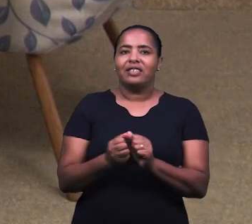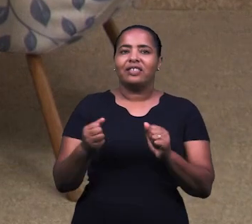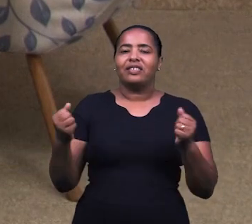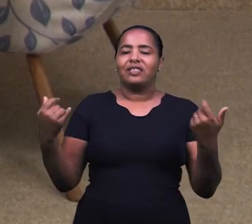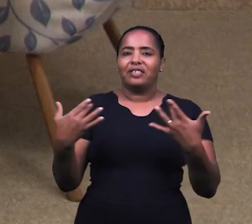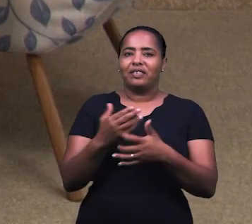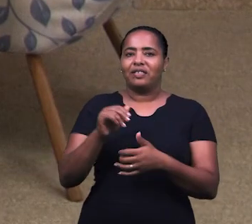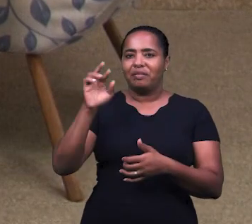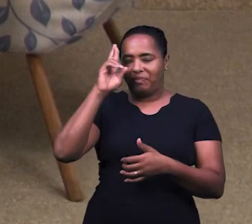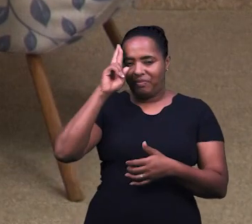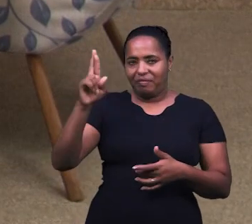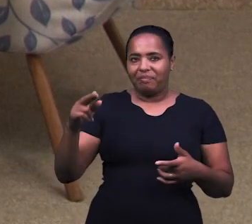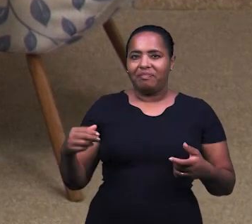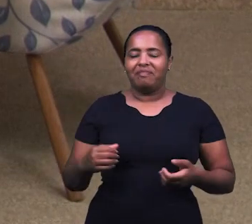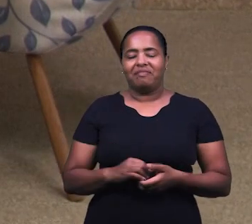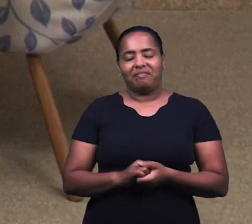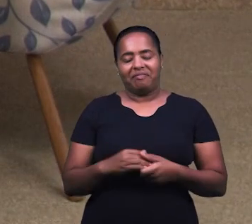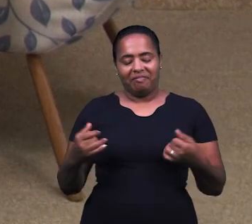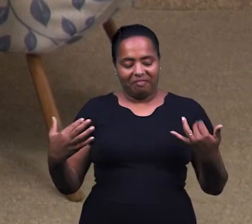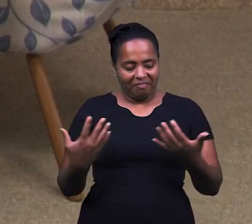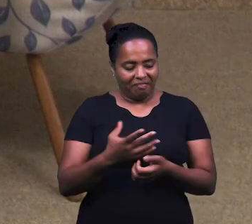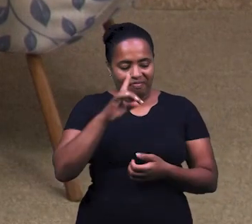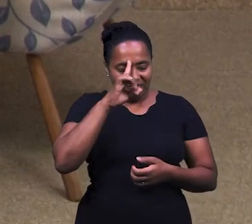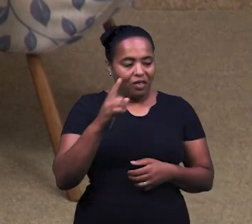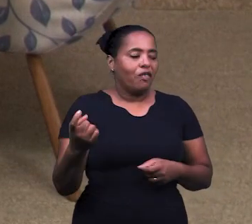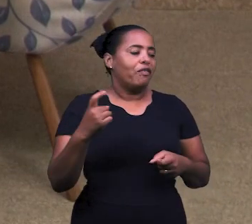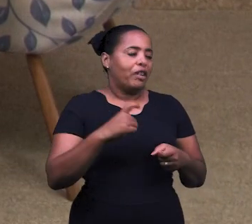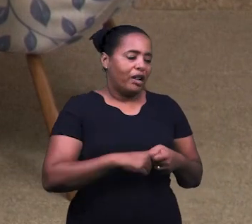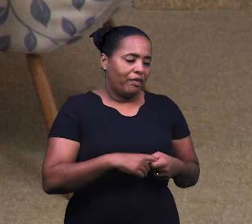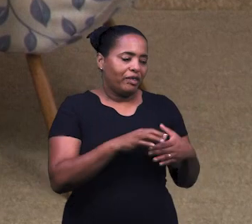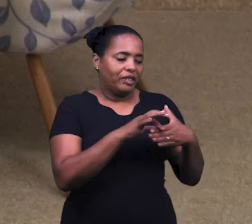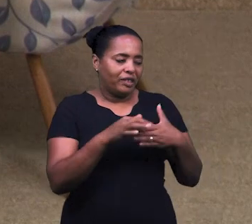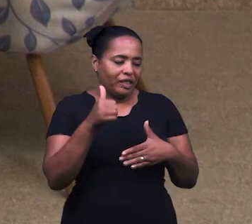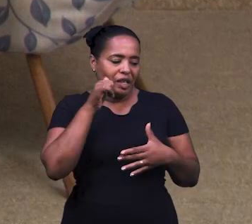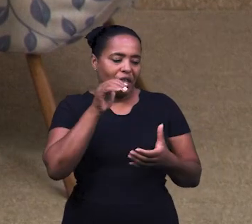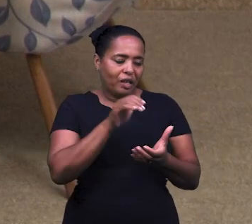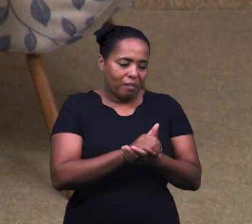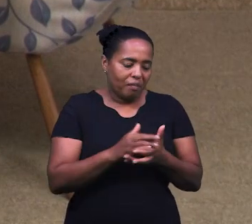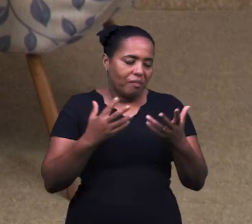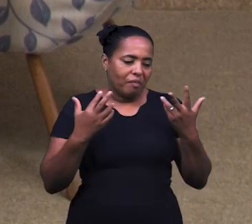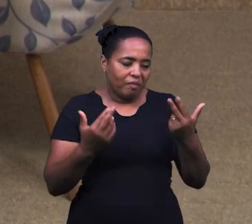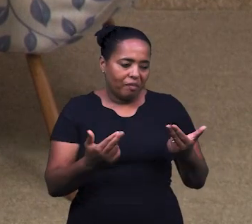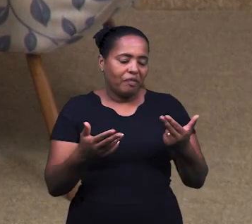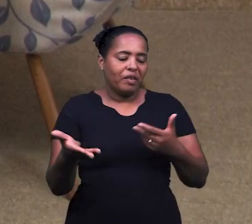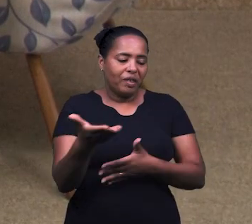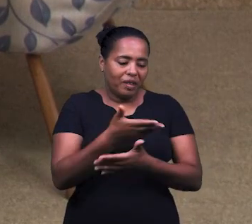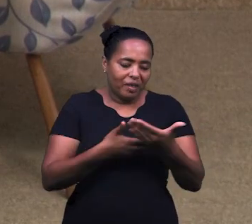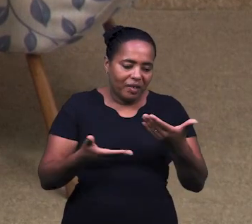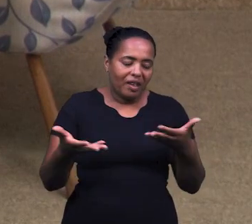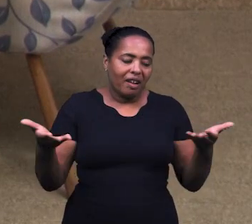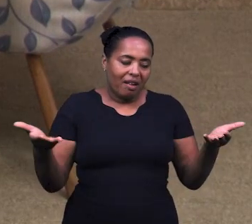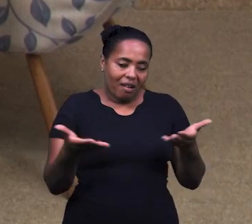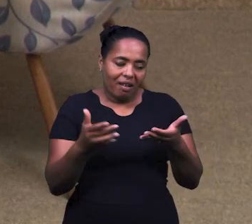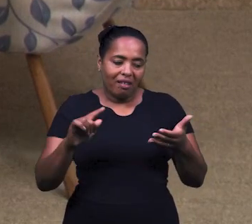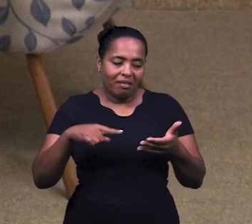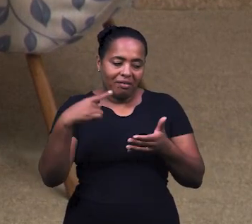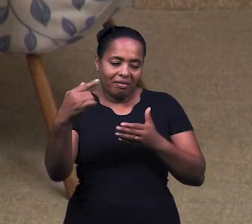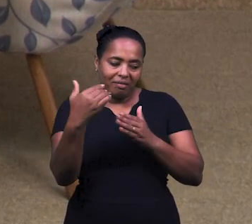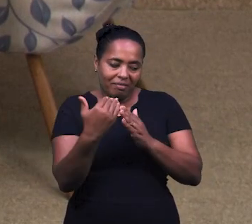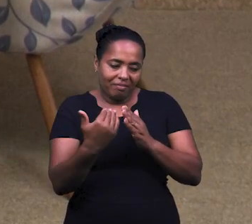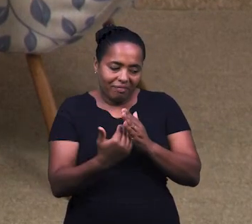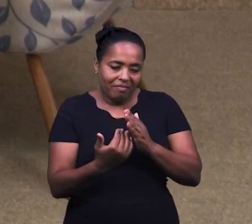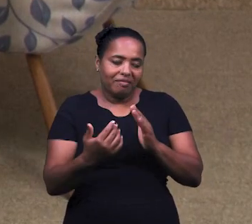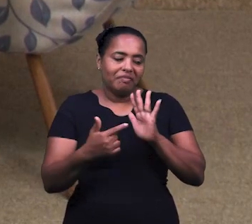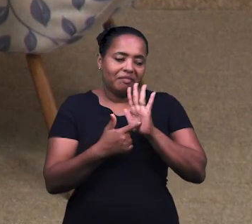estarmos juntos, glorificando o nome do Senhor. Glória a Deus. Vai voltar trazendo sua esposa, conforme falamos, vai participar agora, na